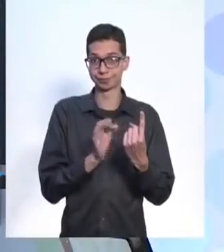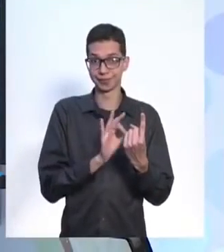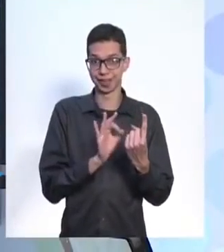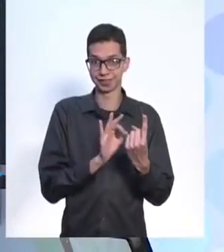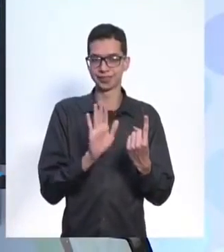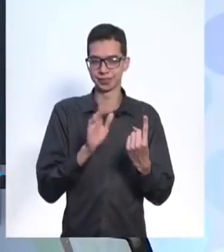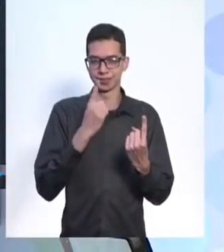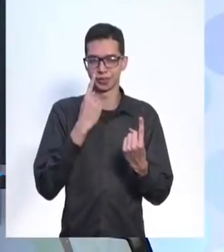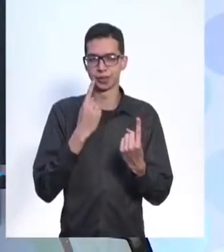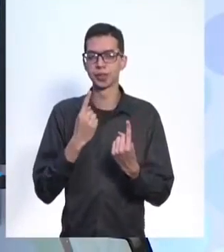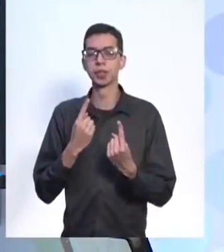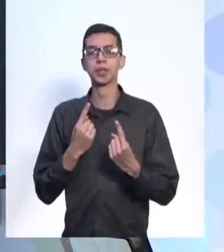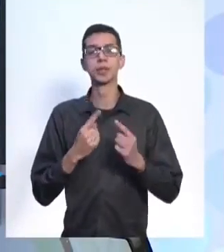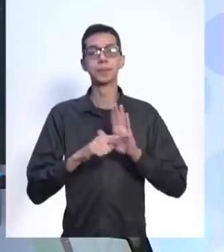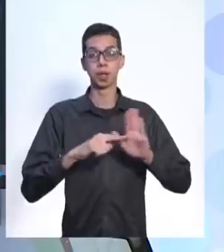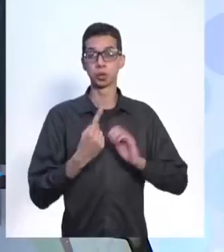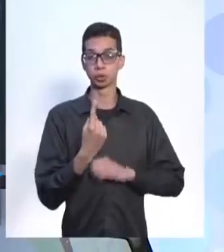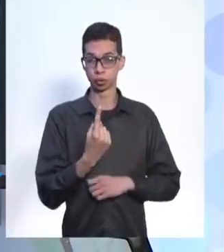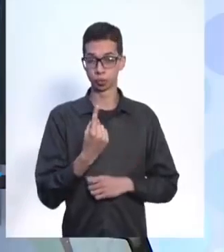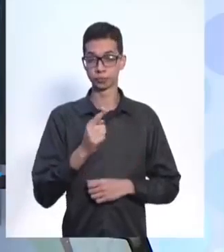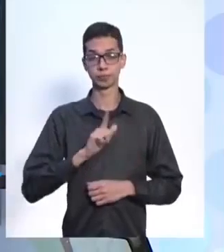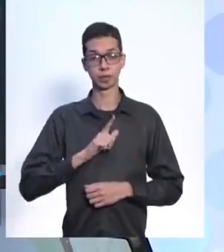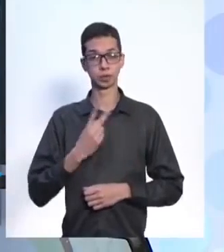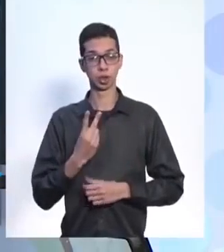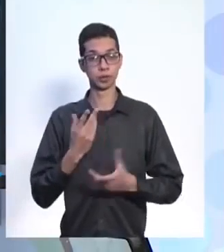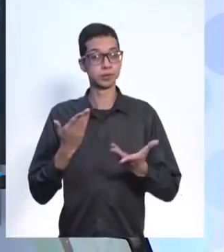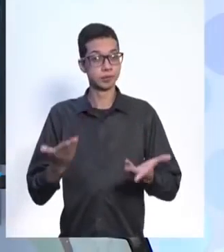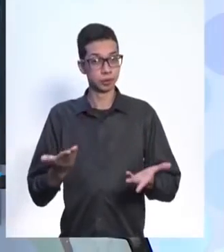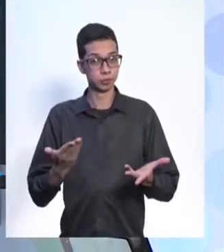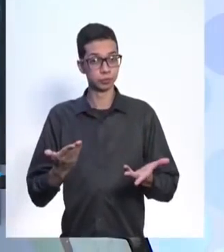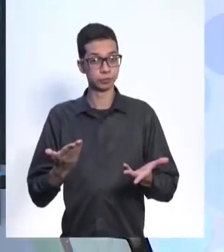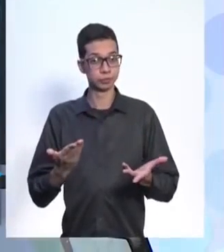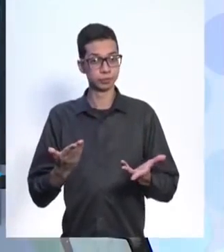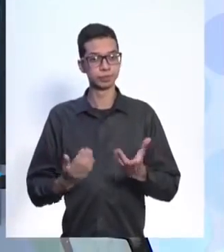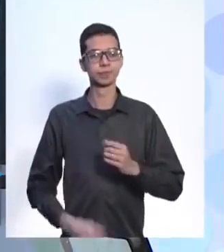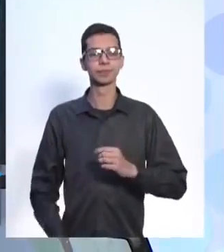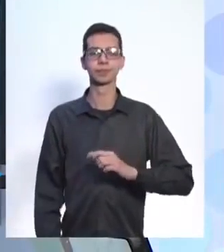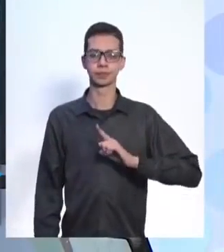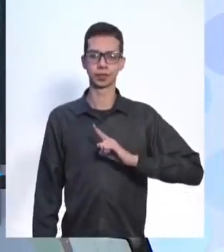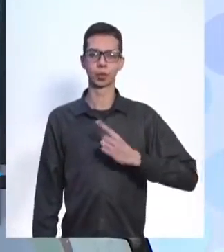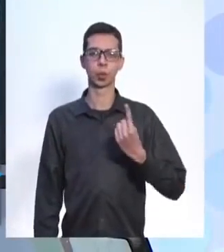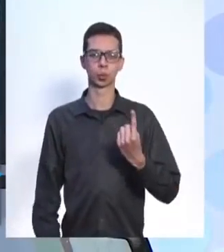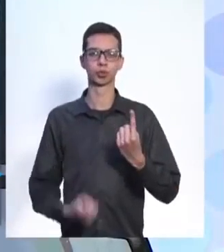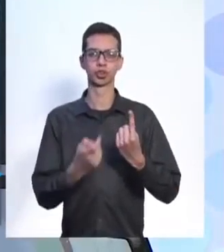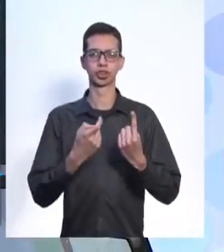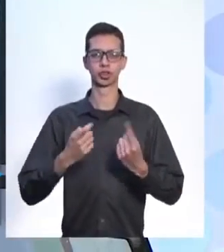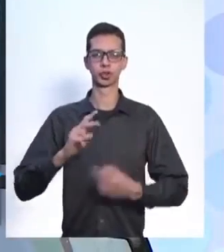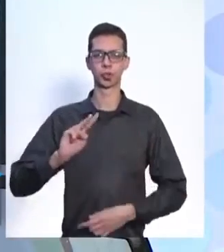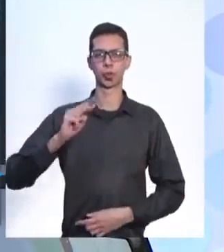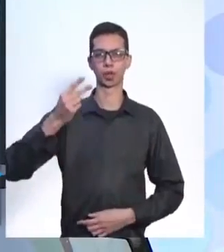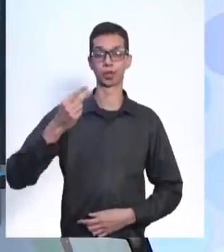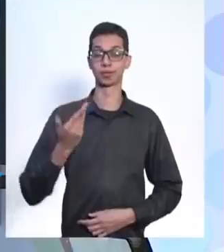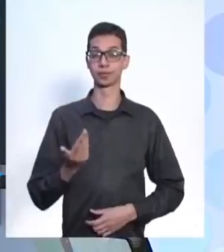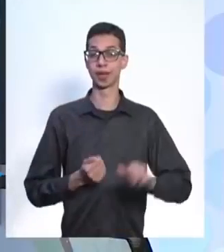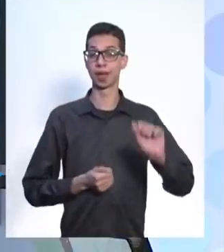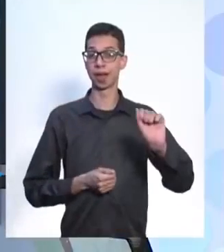tenho 2, tenho 1x ao quadrado. Ótimo. Então, o A vale